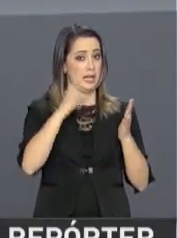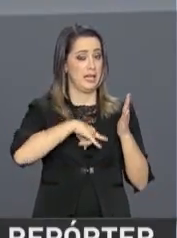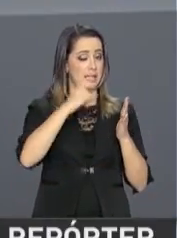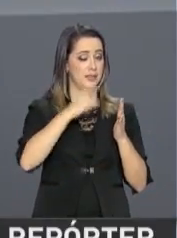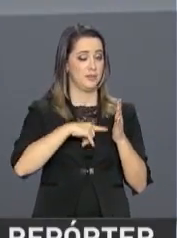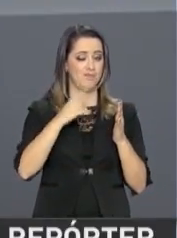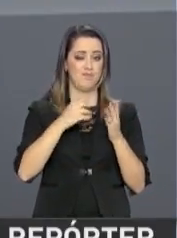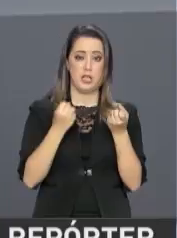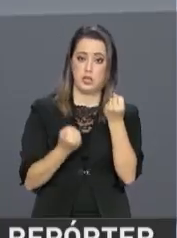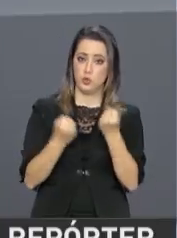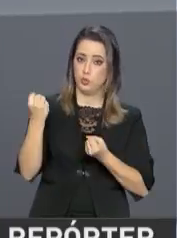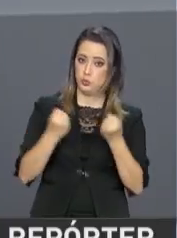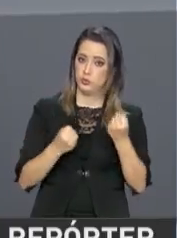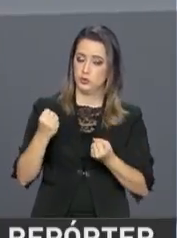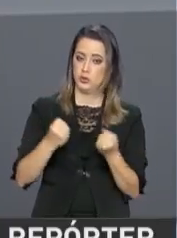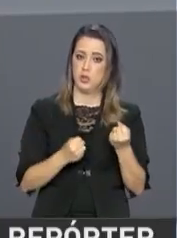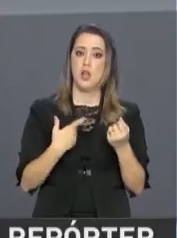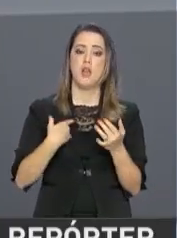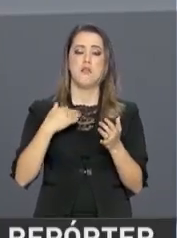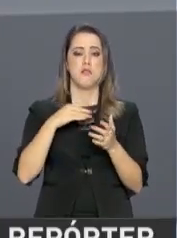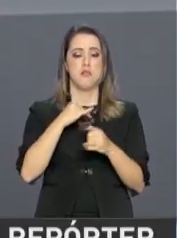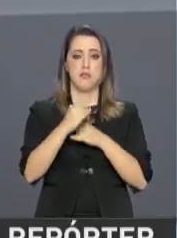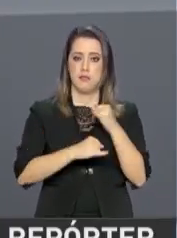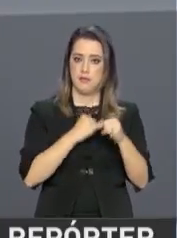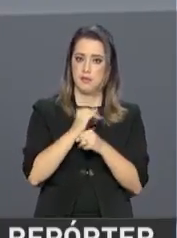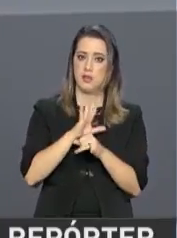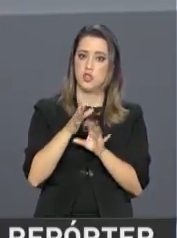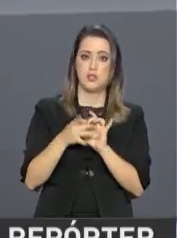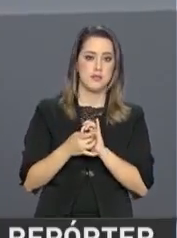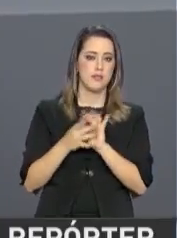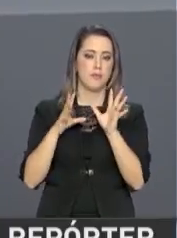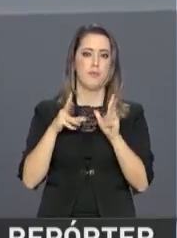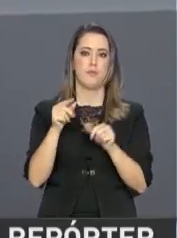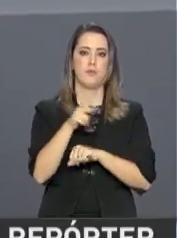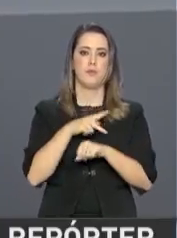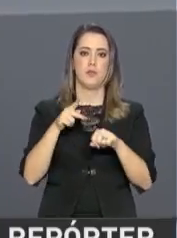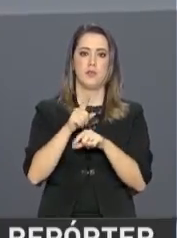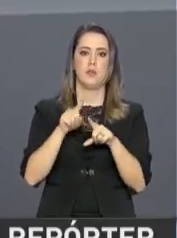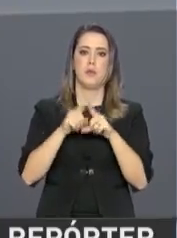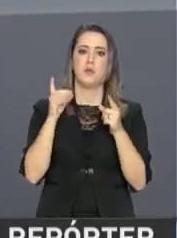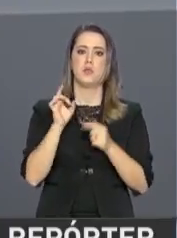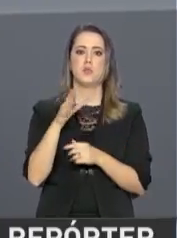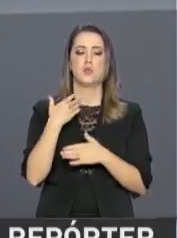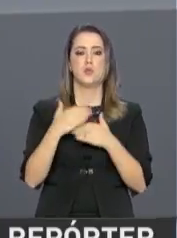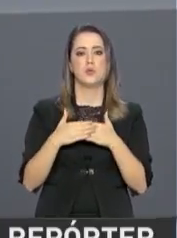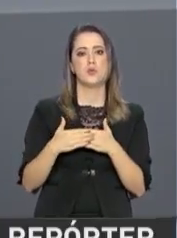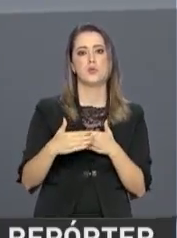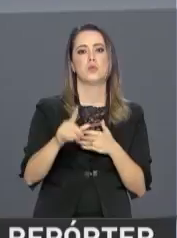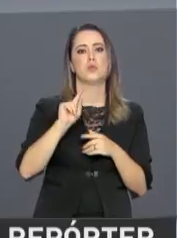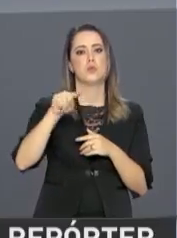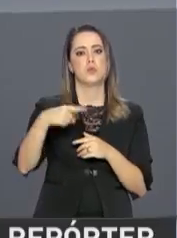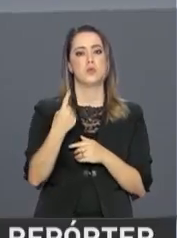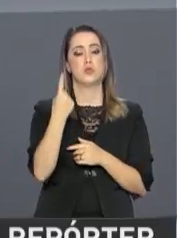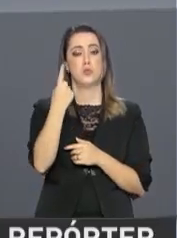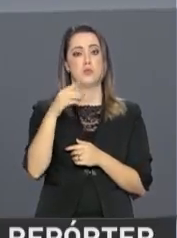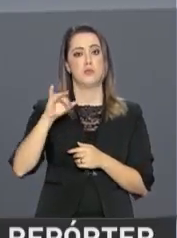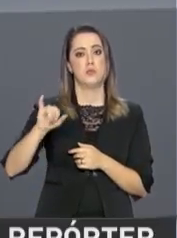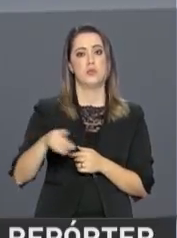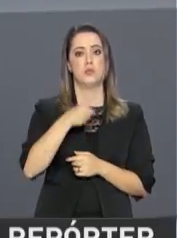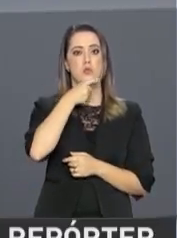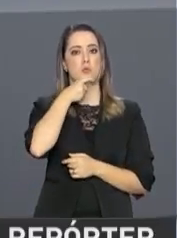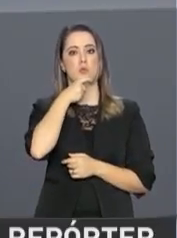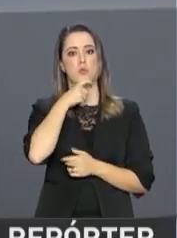de habilitação digital já está disponível em todo o país mais uma emissão só pode ser obrigatória a partir de 1º